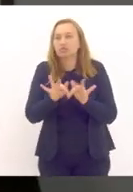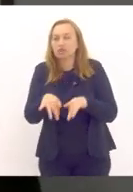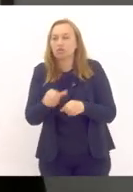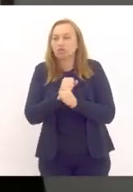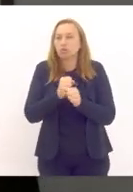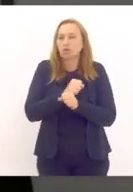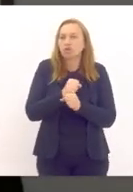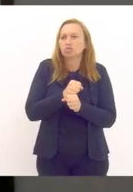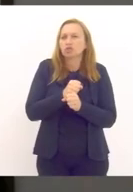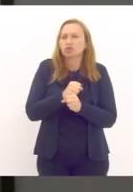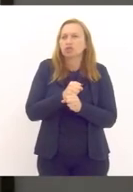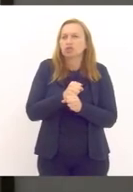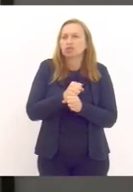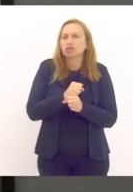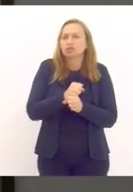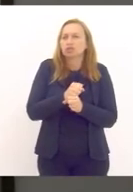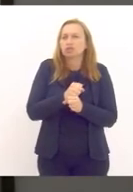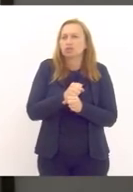de...